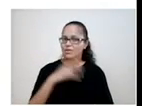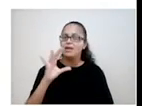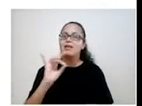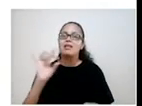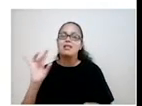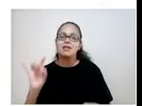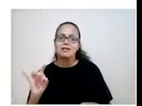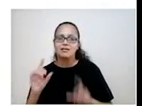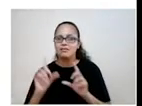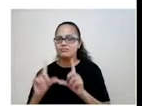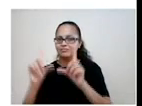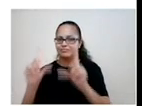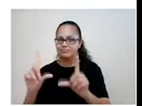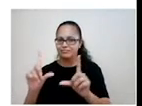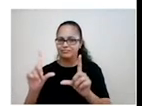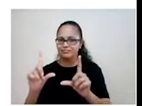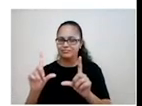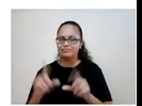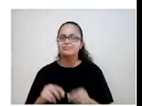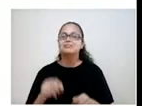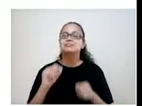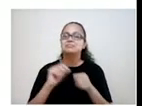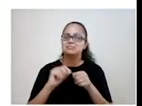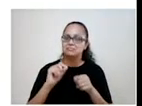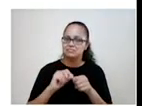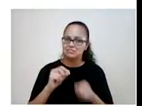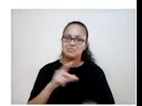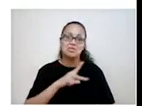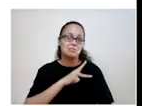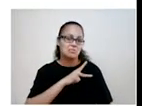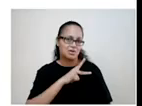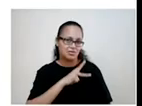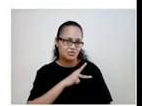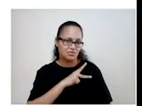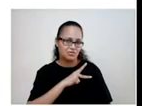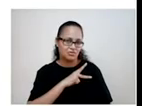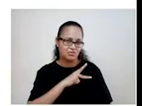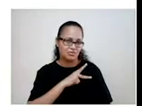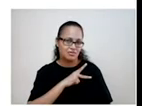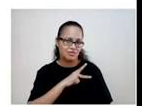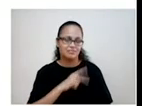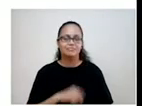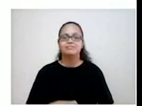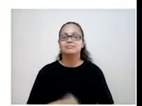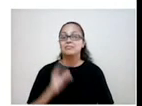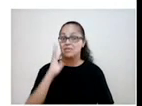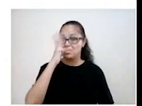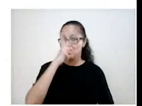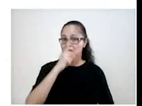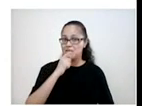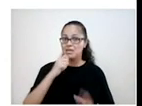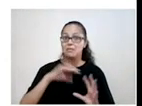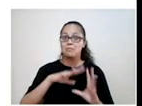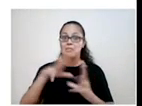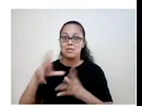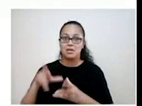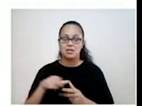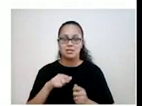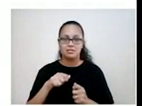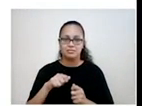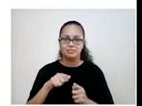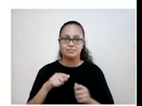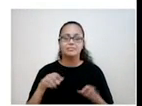de arte deveria ser a concretização particular do conceito universal de beleza. Além disso, aderiu ao